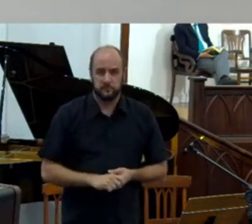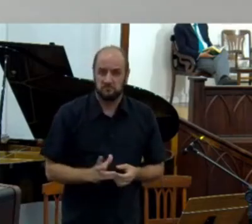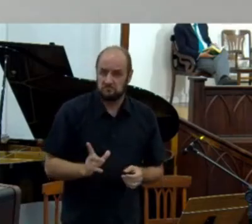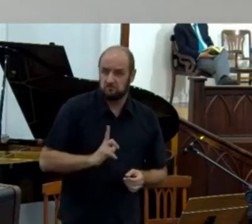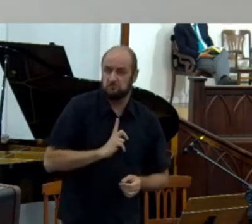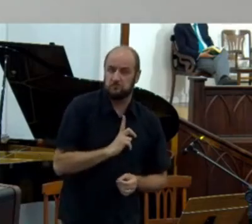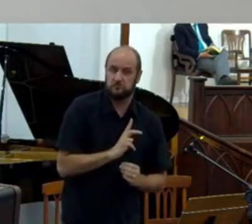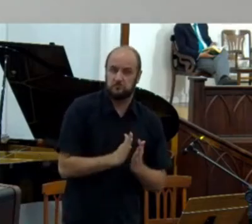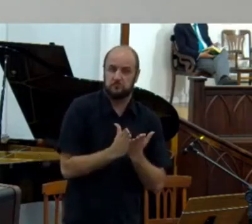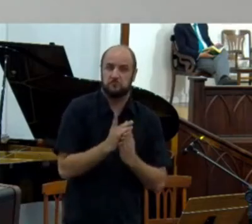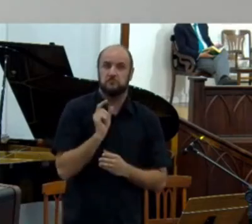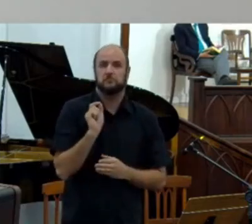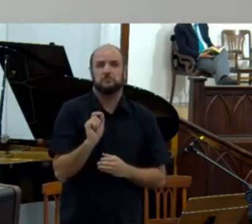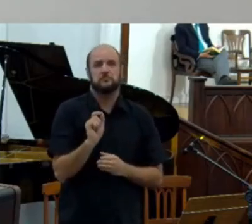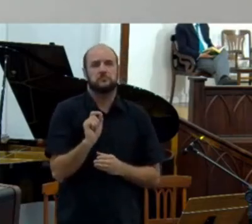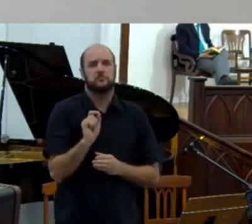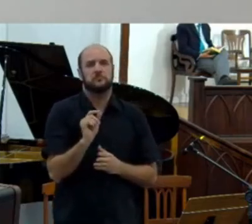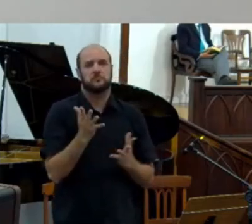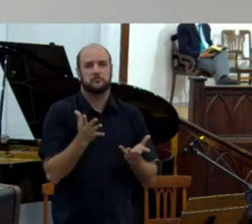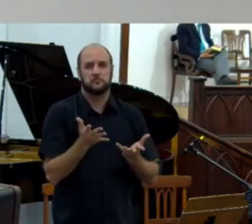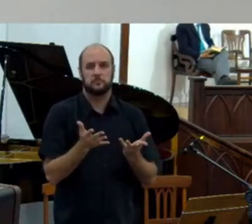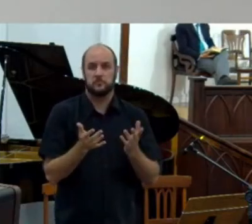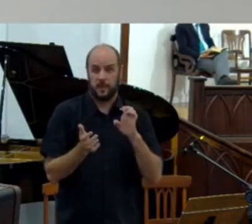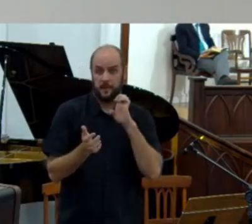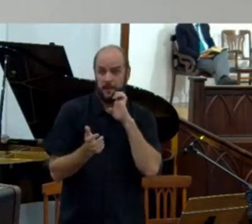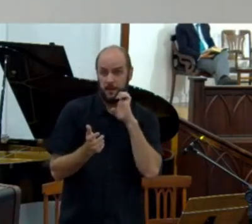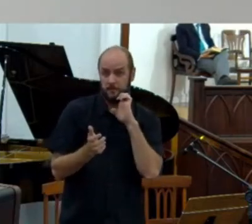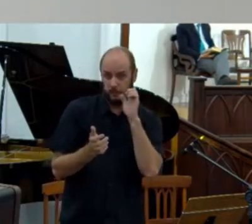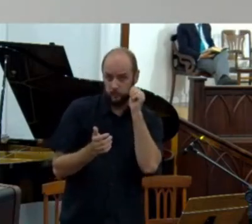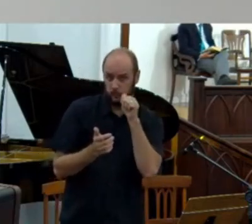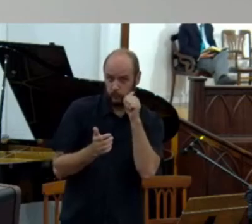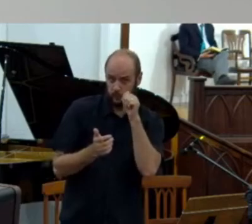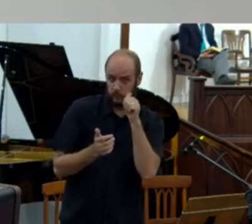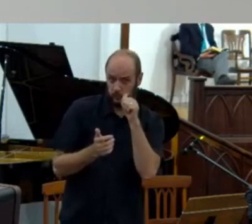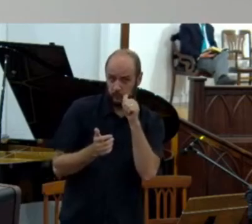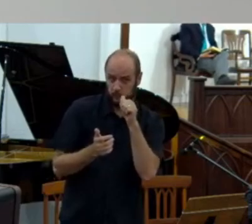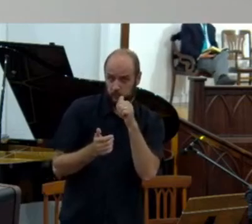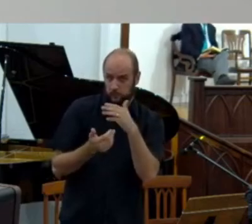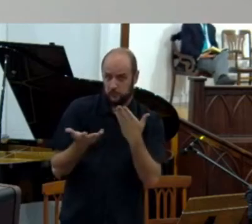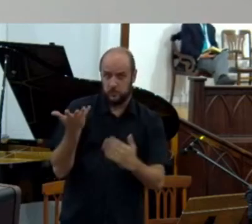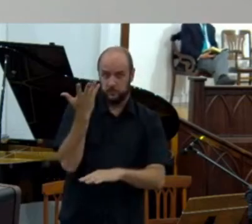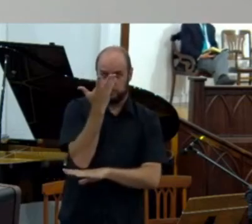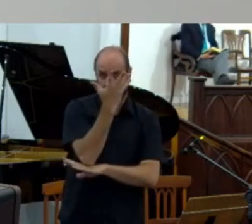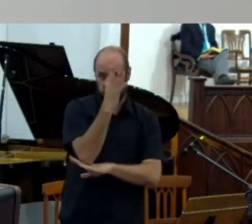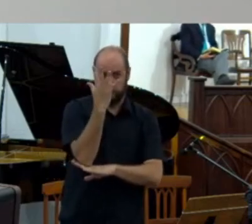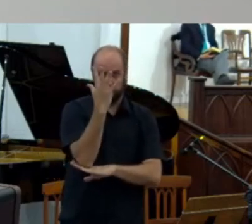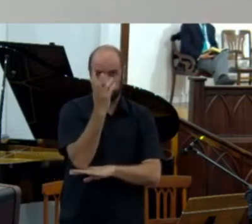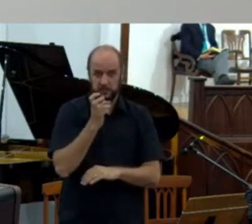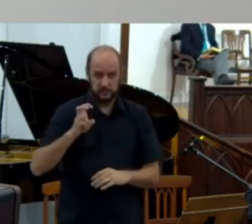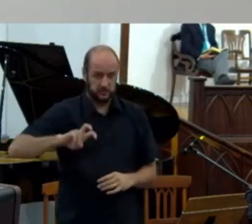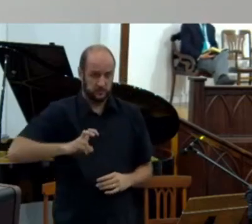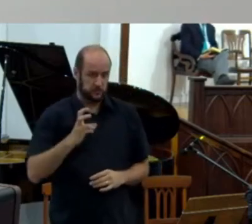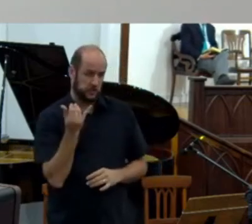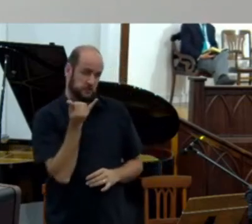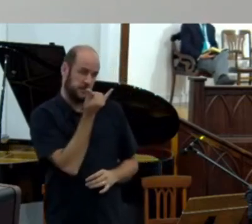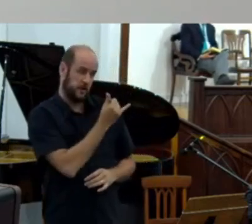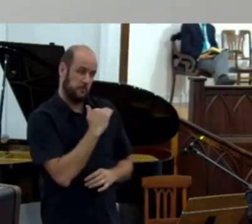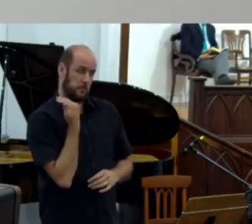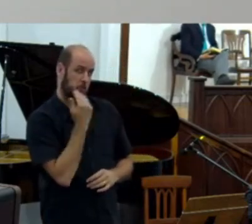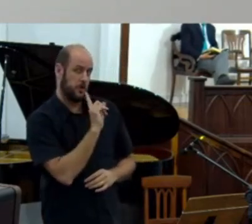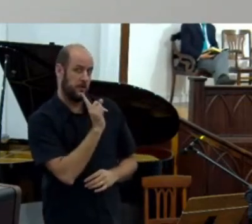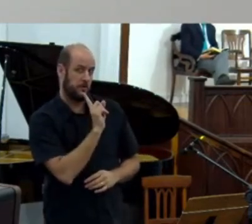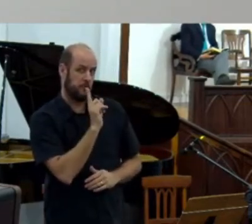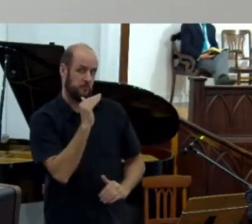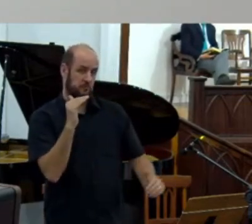nesse texto é a mulher, diante do cenário proposto pela serpente de que não morreriam, mas seriam